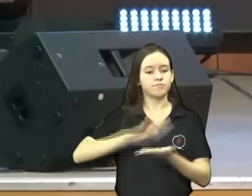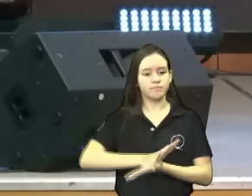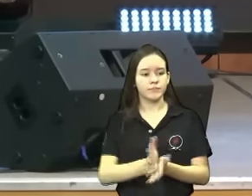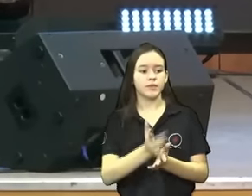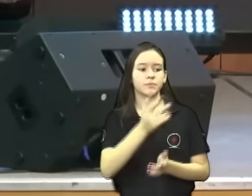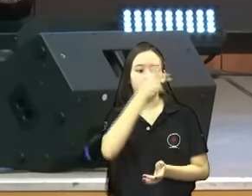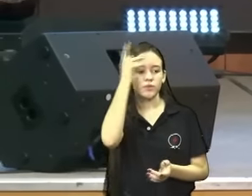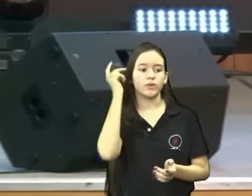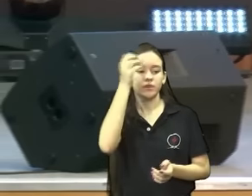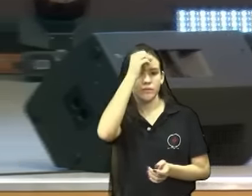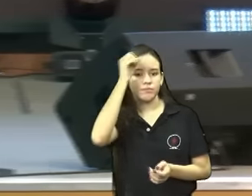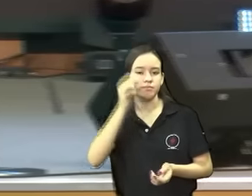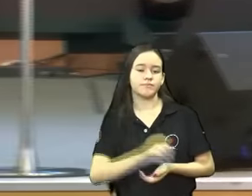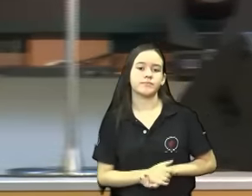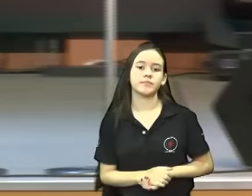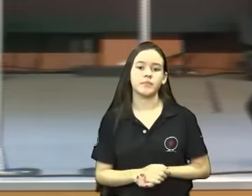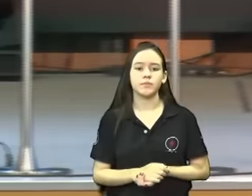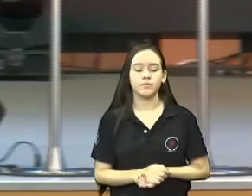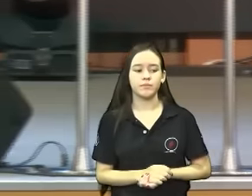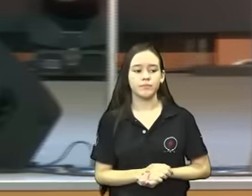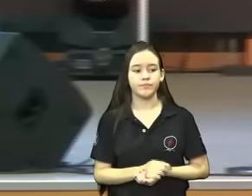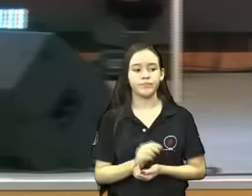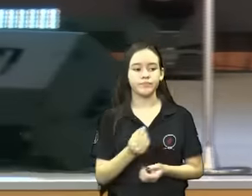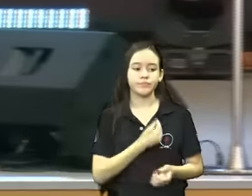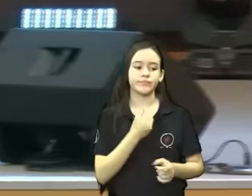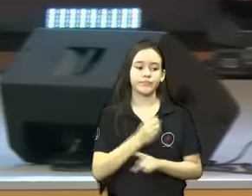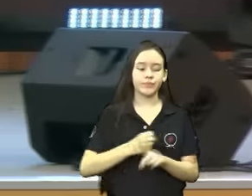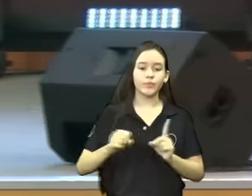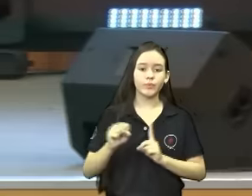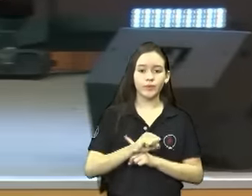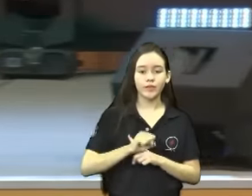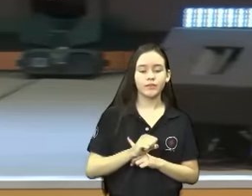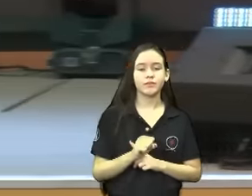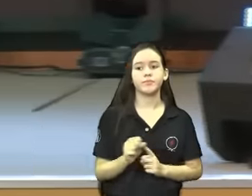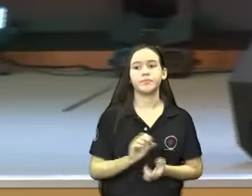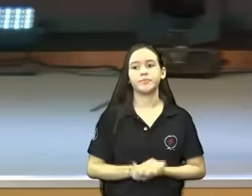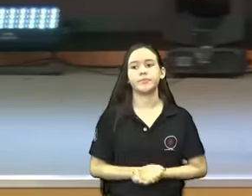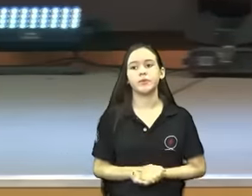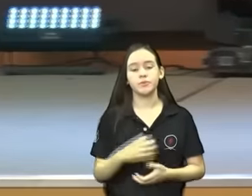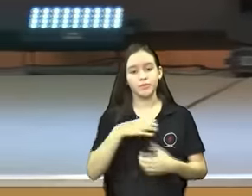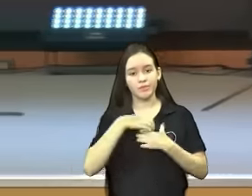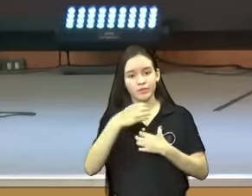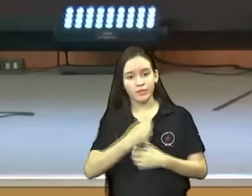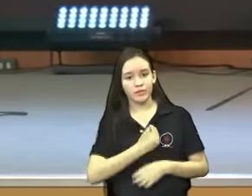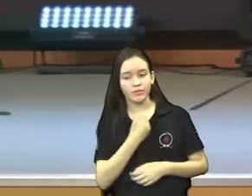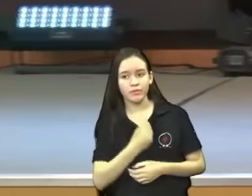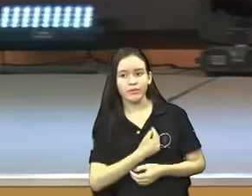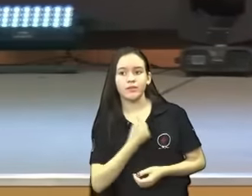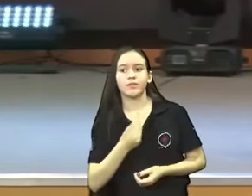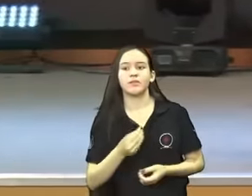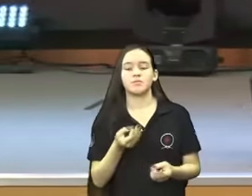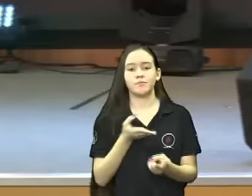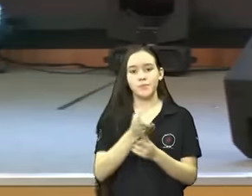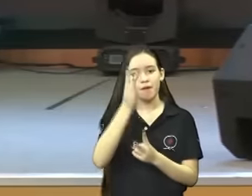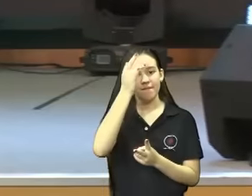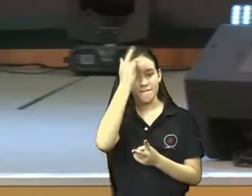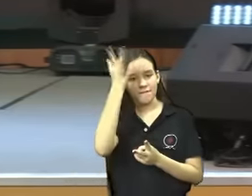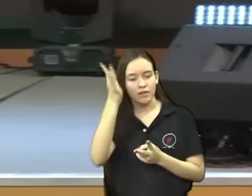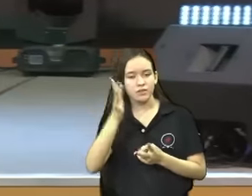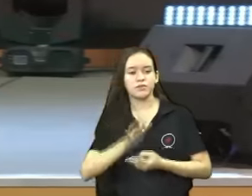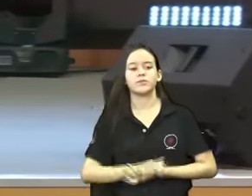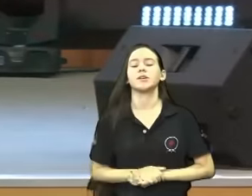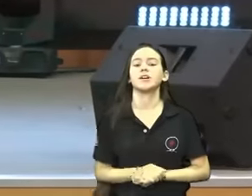é mas a confirmação sociedade Gente esse é é o estilo de vida do caminho fácil